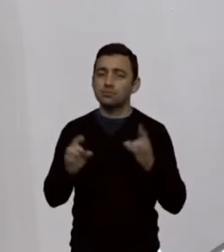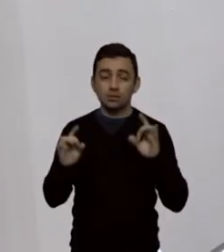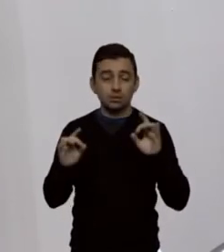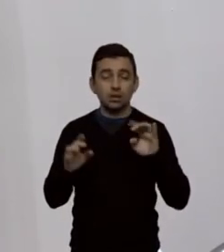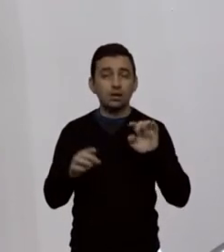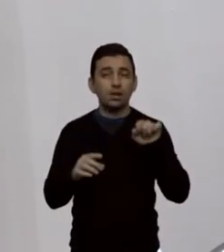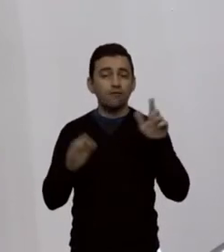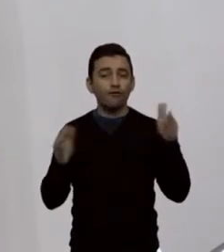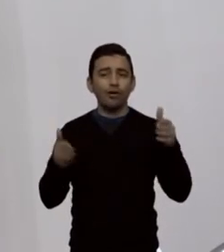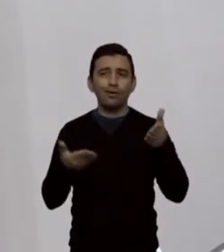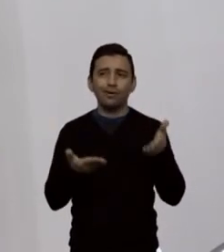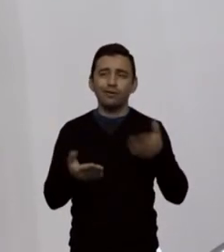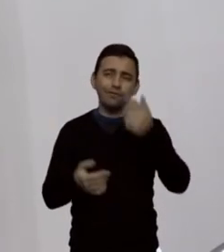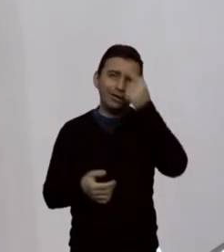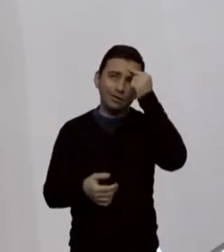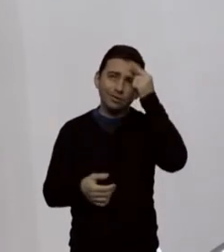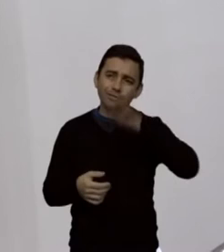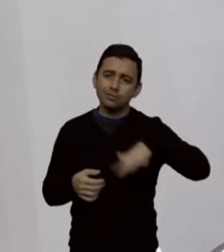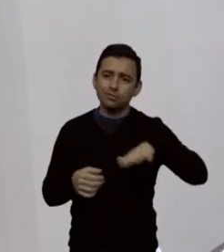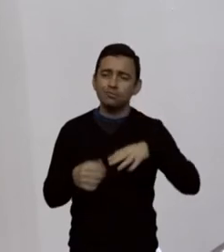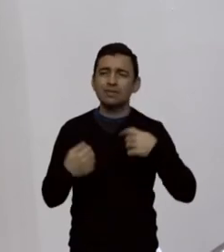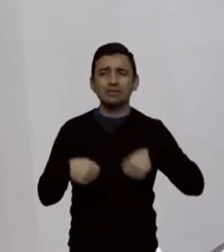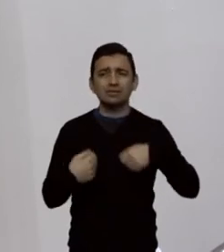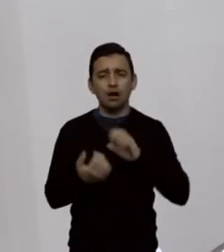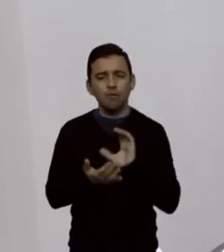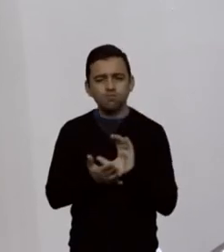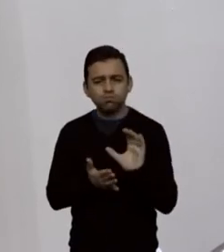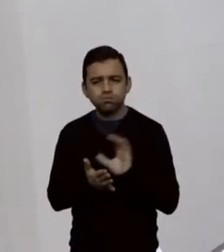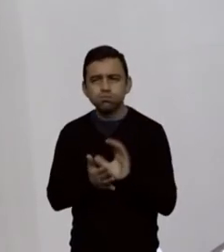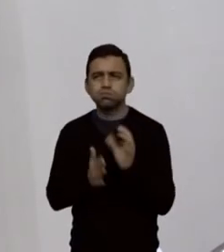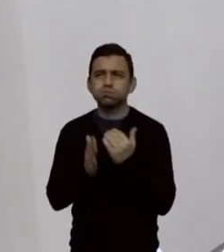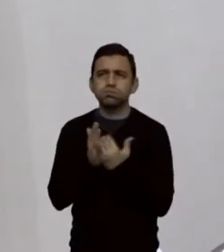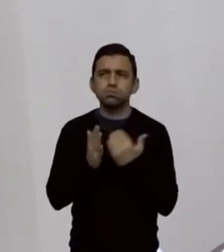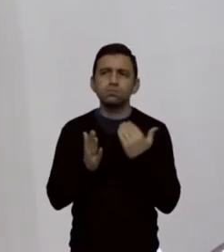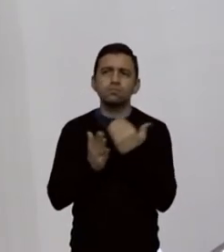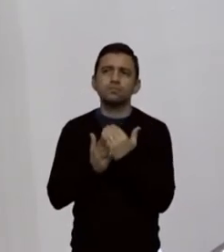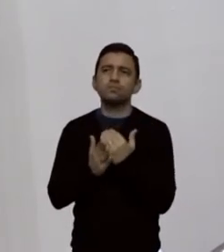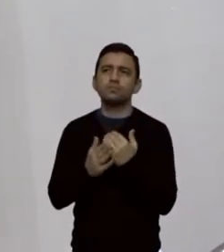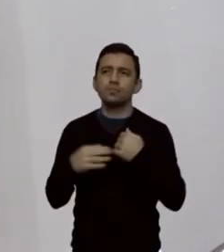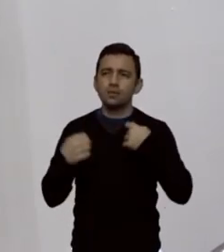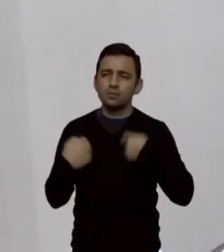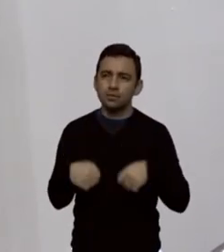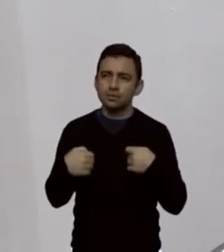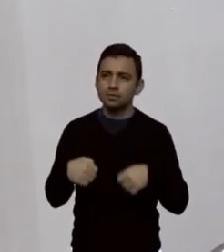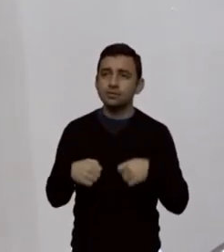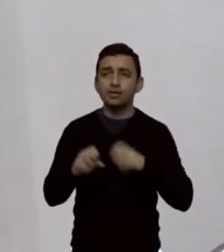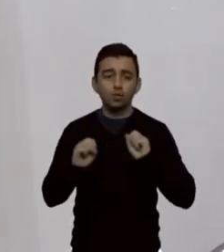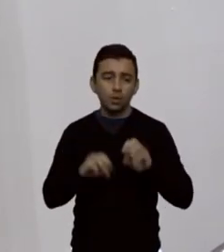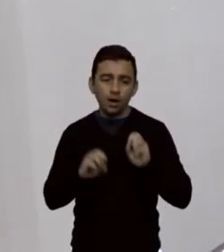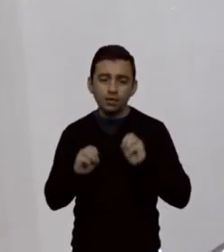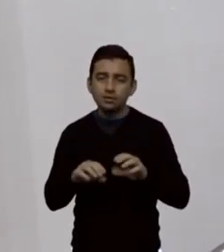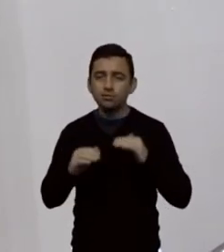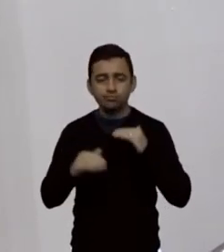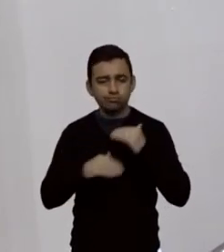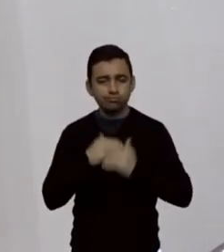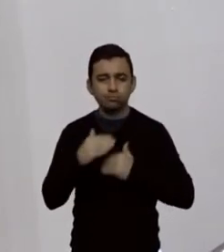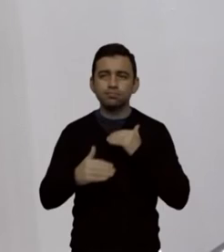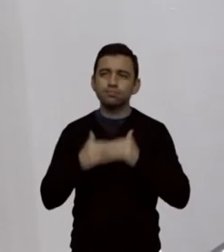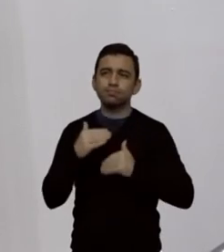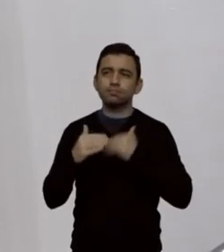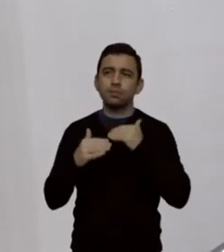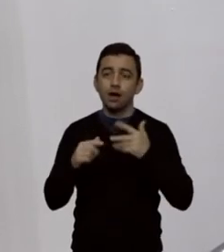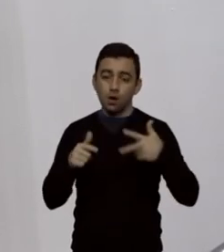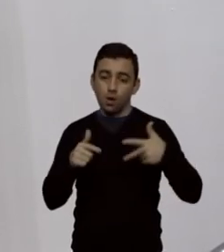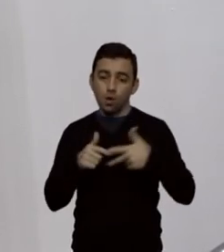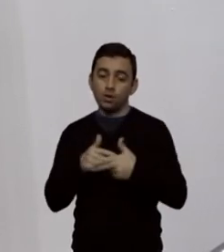nossos universidades nós temos que investir em universidades nós temos que investir na educação e esse